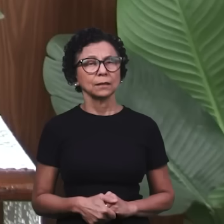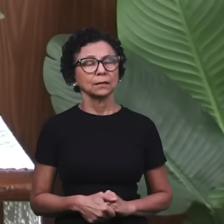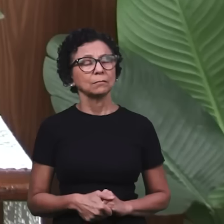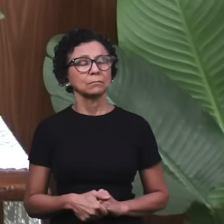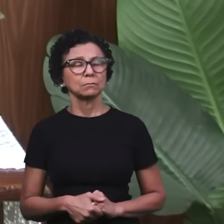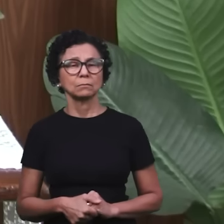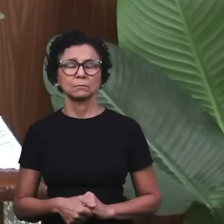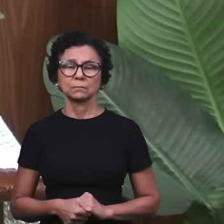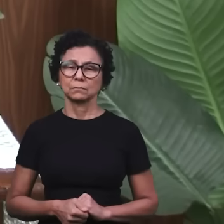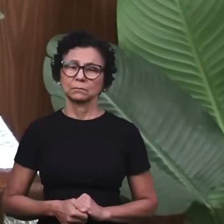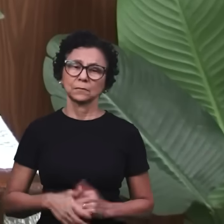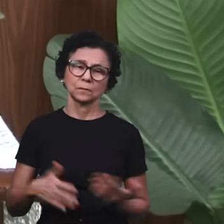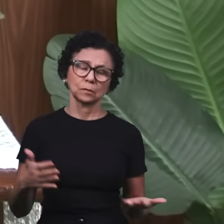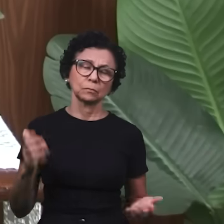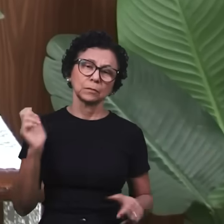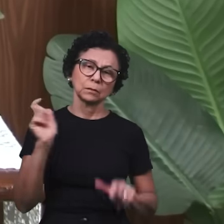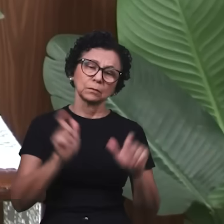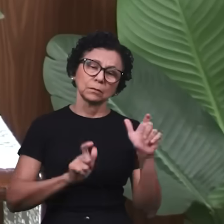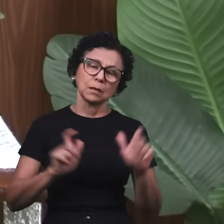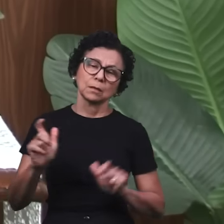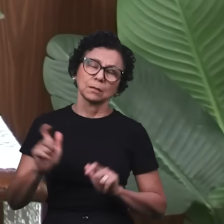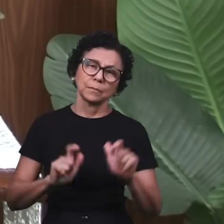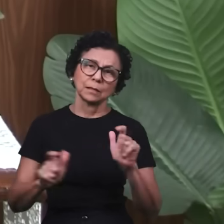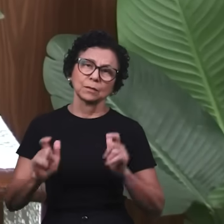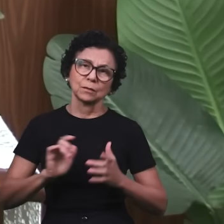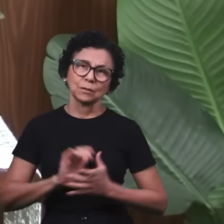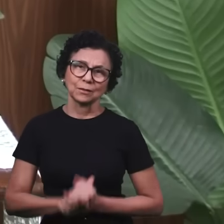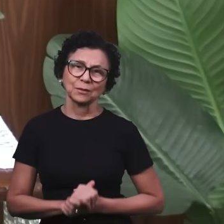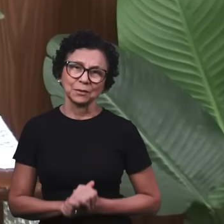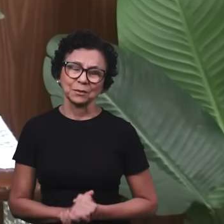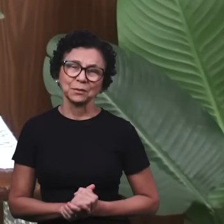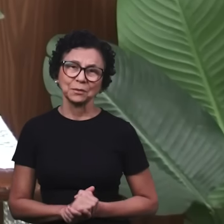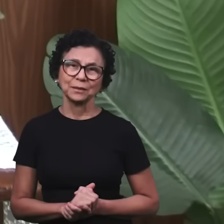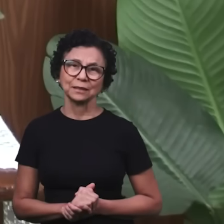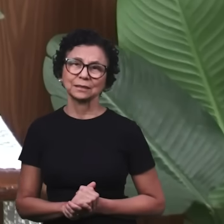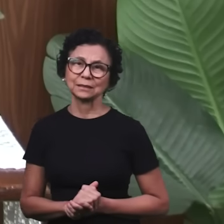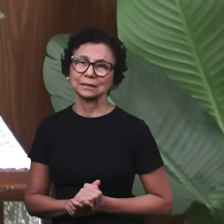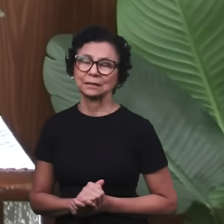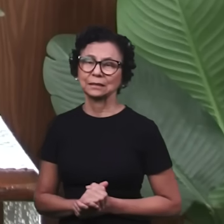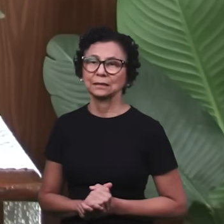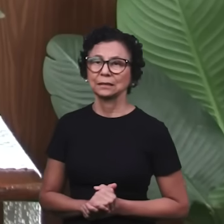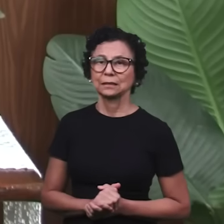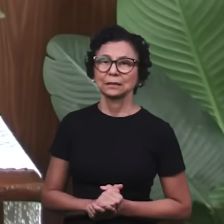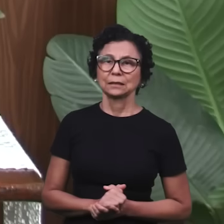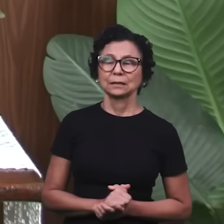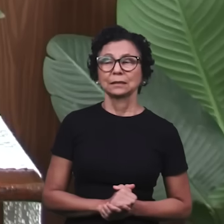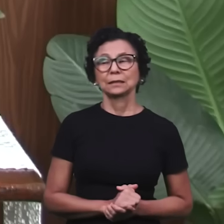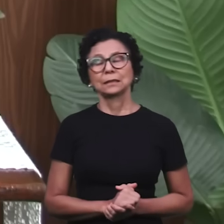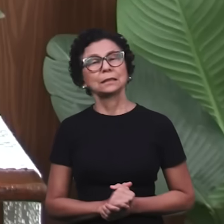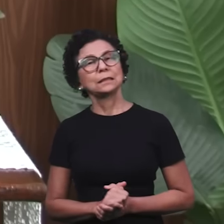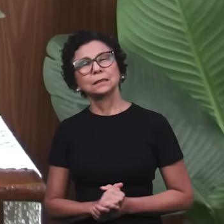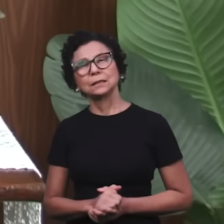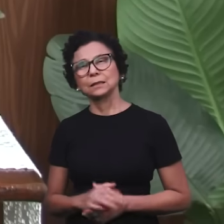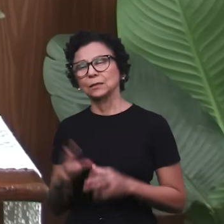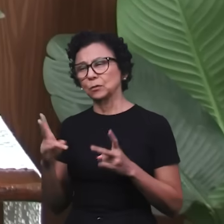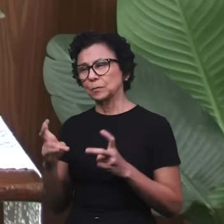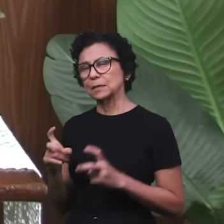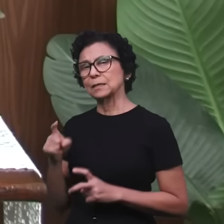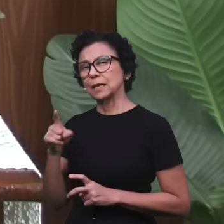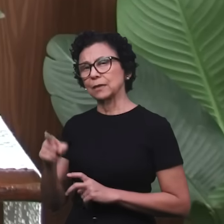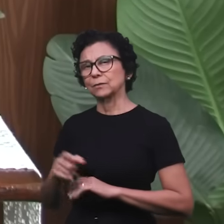derredor, rugindo como leão, buscando a quem possa tragar. Mostra que você está ressuscitada na sua força, você